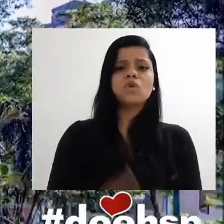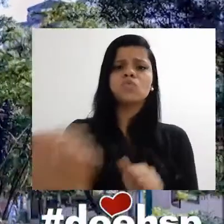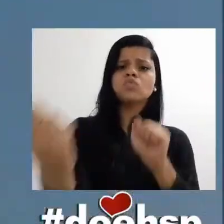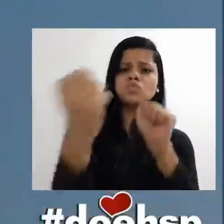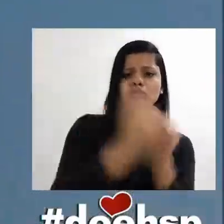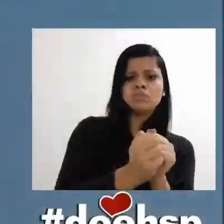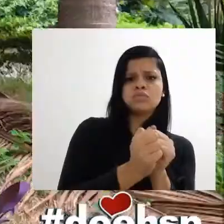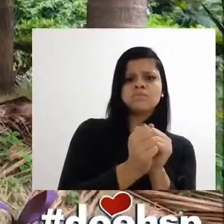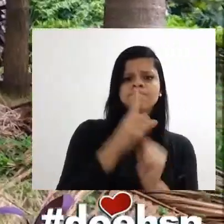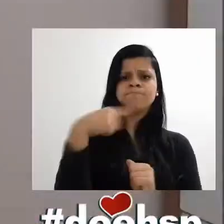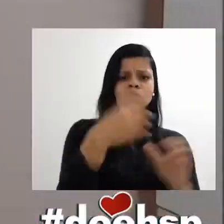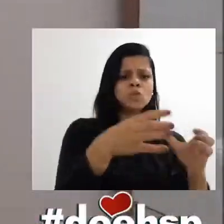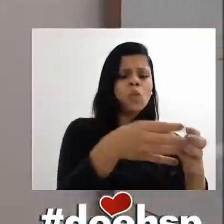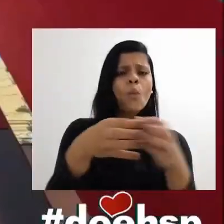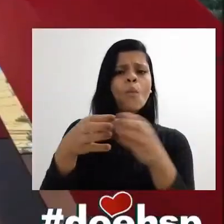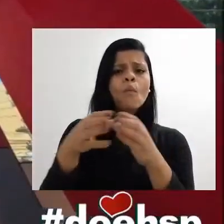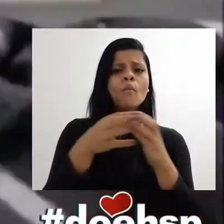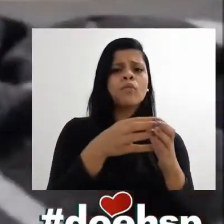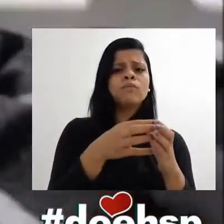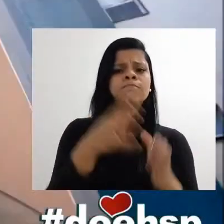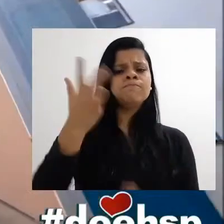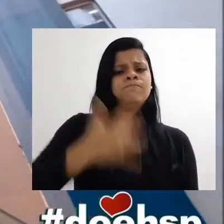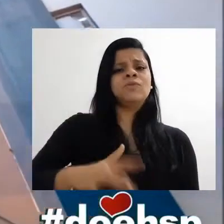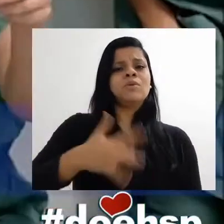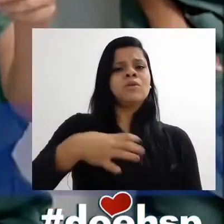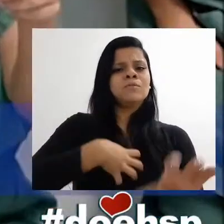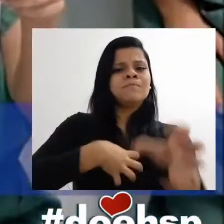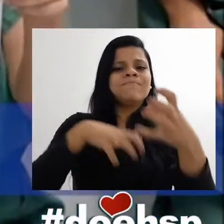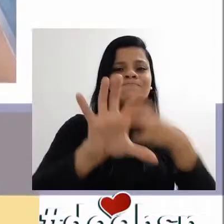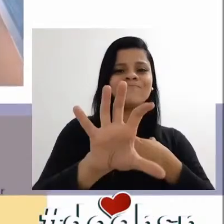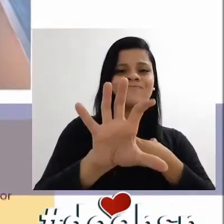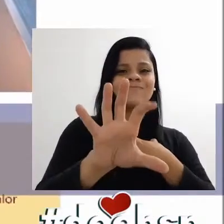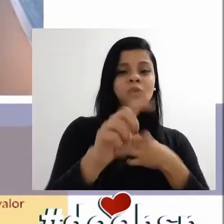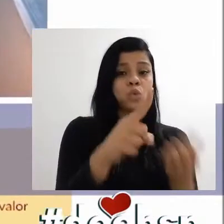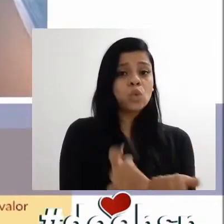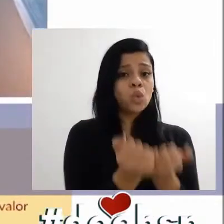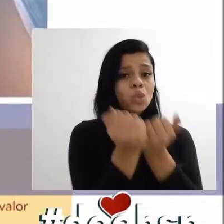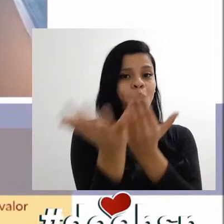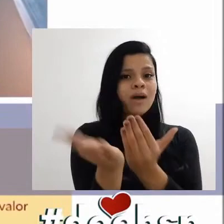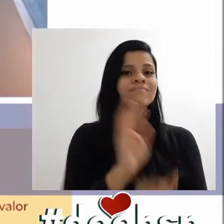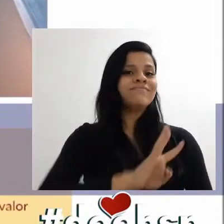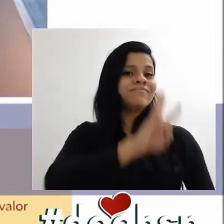Junte-se a esta rede de solidariedade. Saiba como doar em